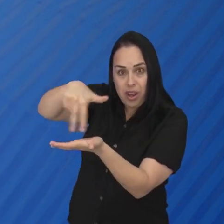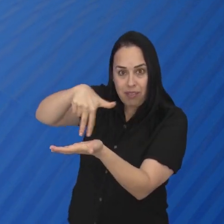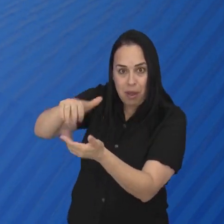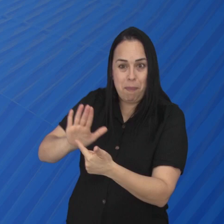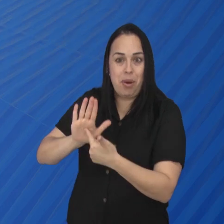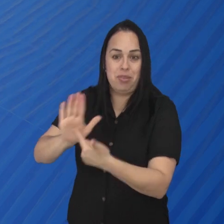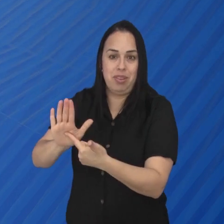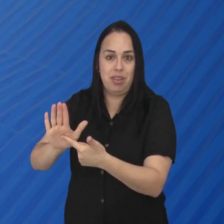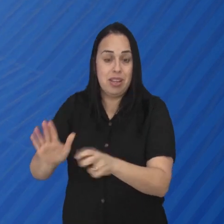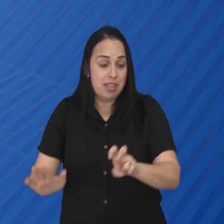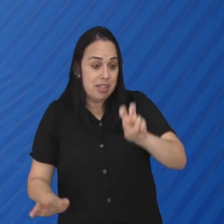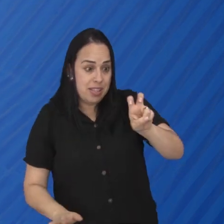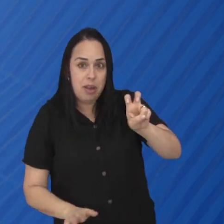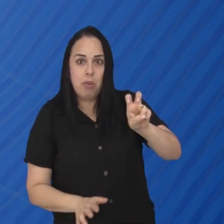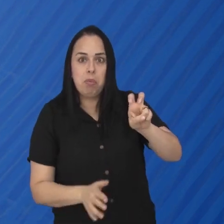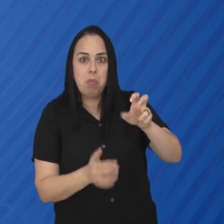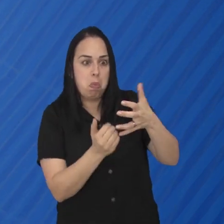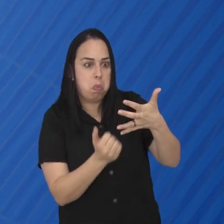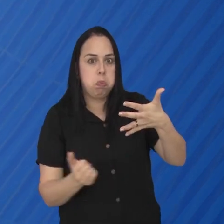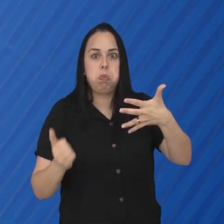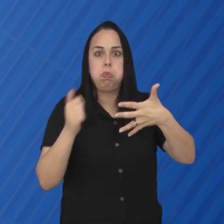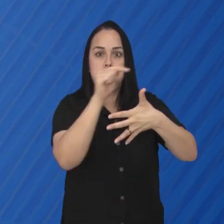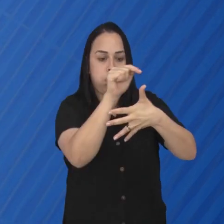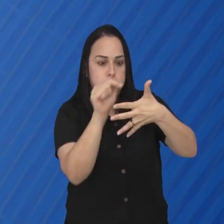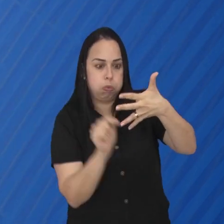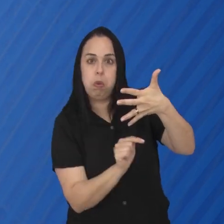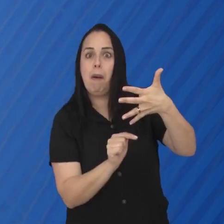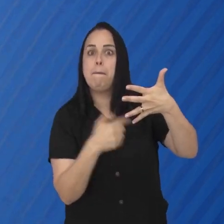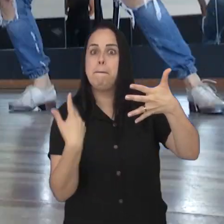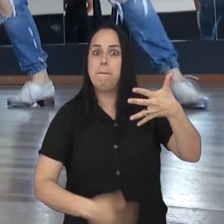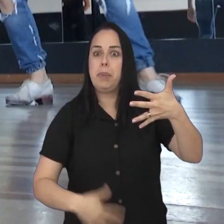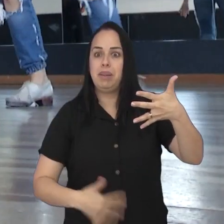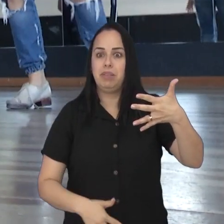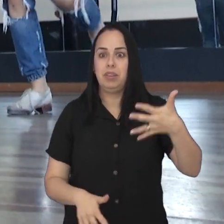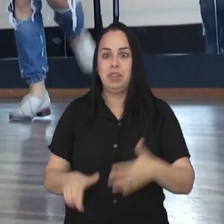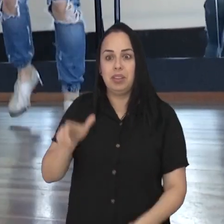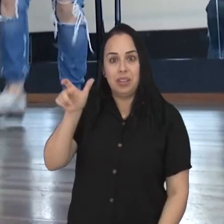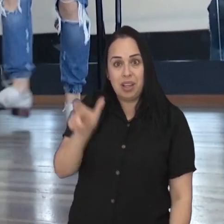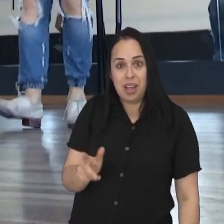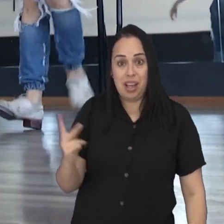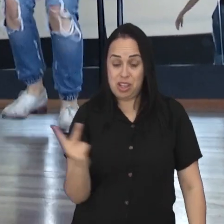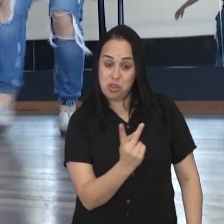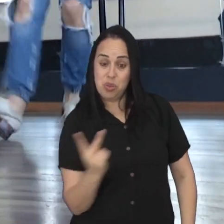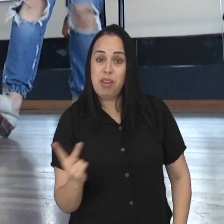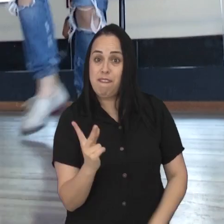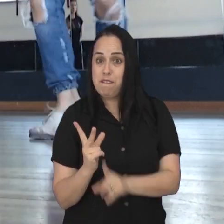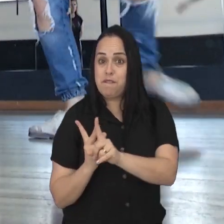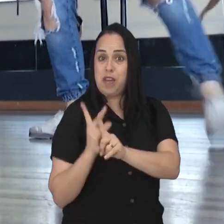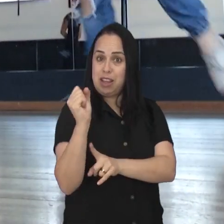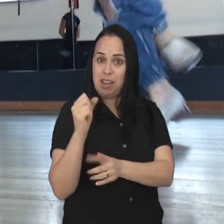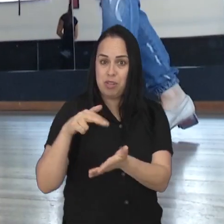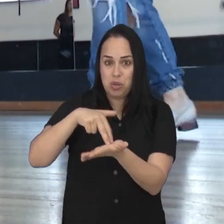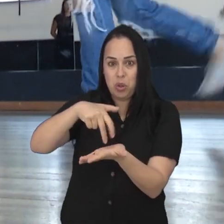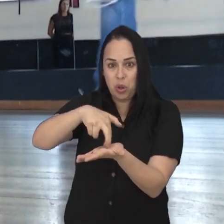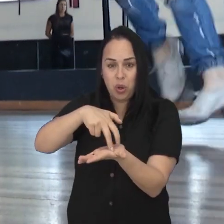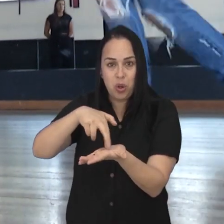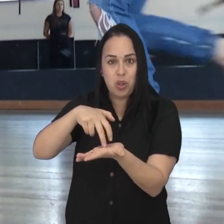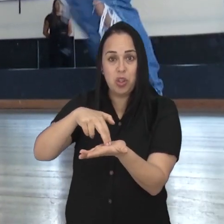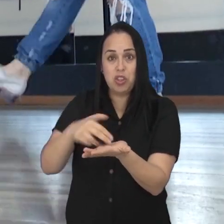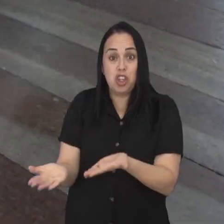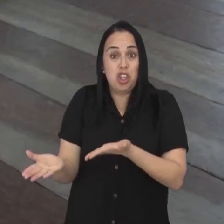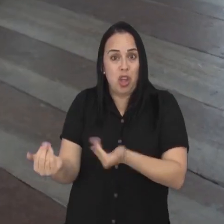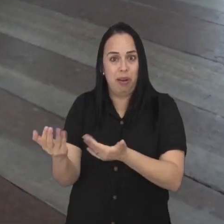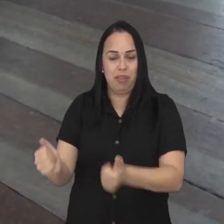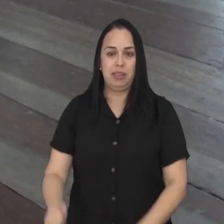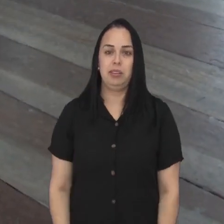coreografias apresentadas, 5 ficaram em primeiro lugar. Luna e Giovana venceram o Duo Júnior de